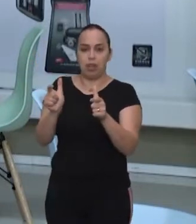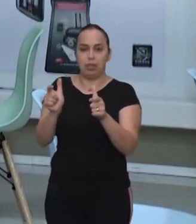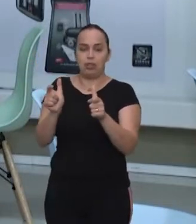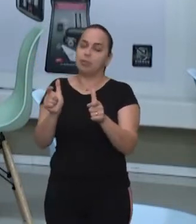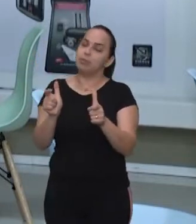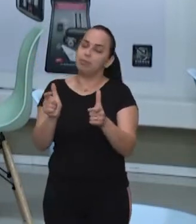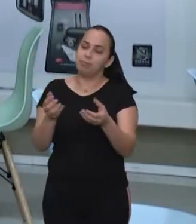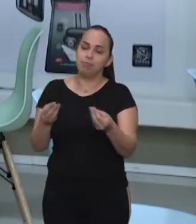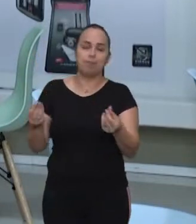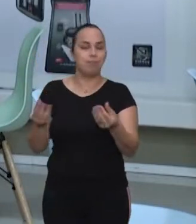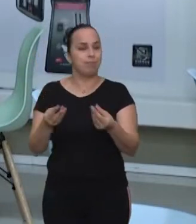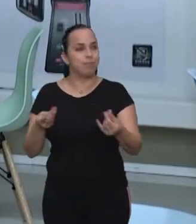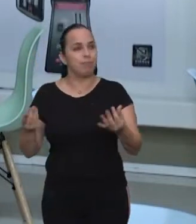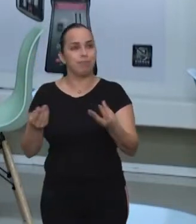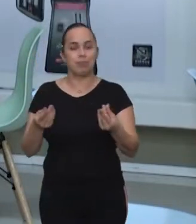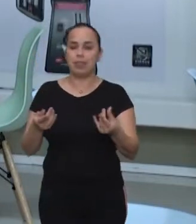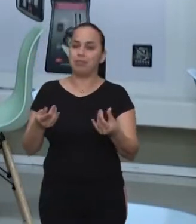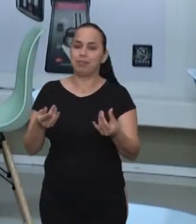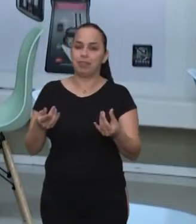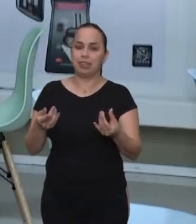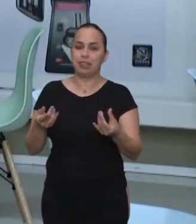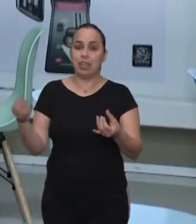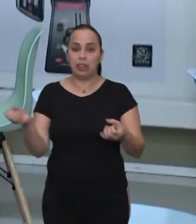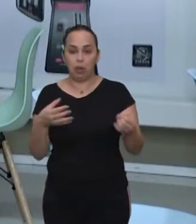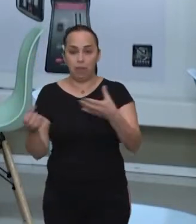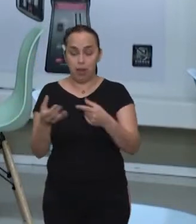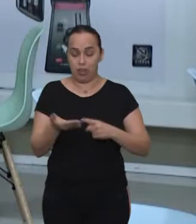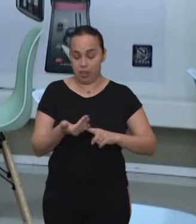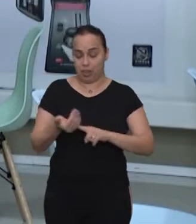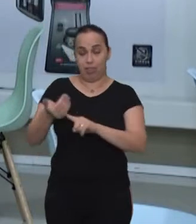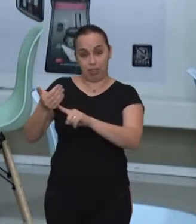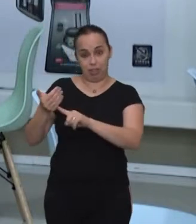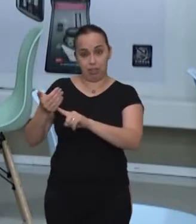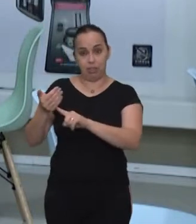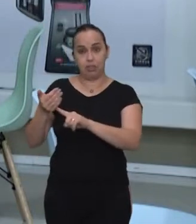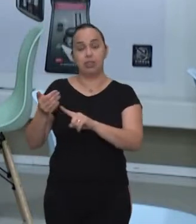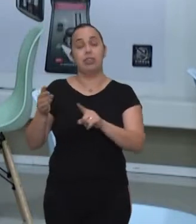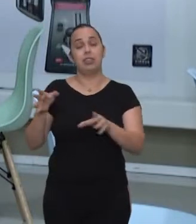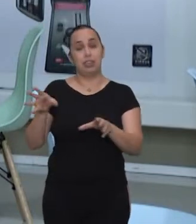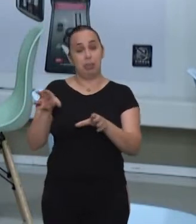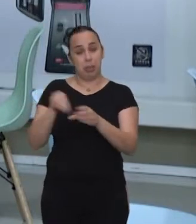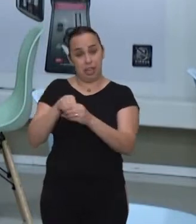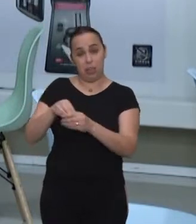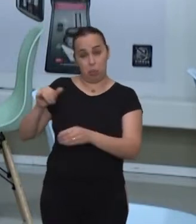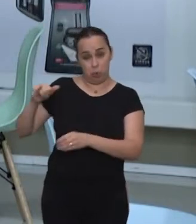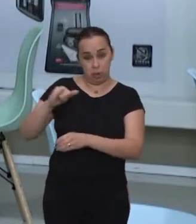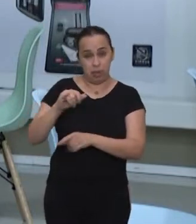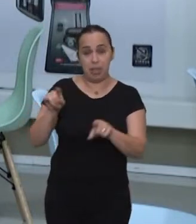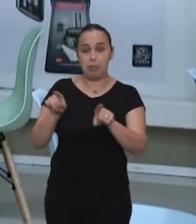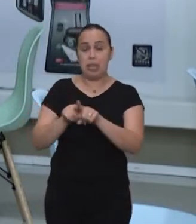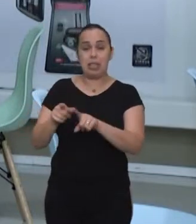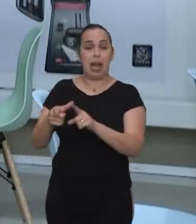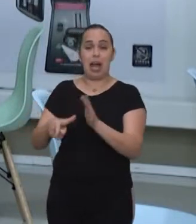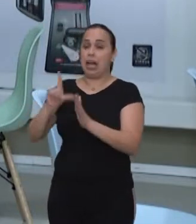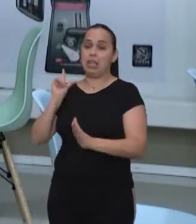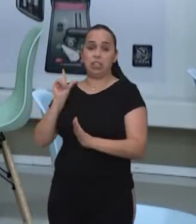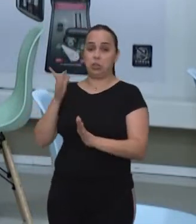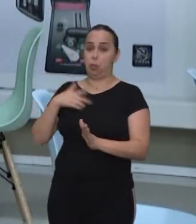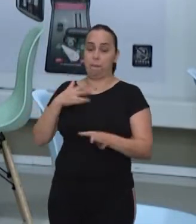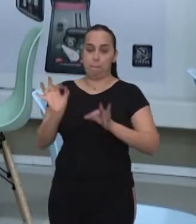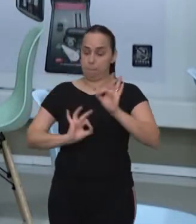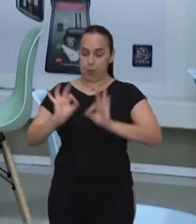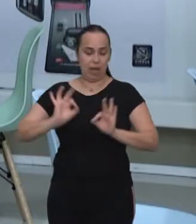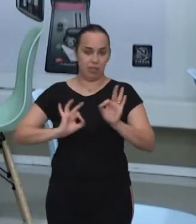abranger novas como inovação aqui para dentro do aeroporto coisa que a